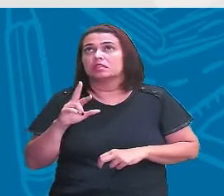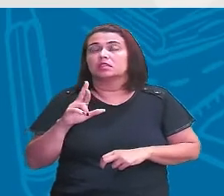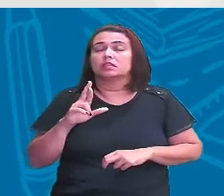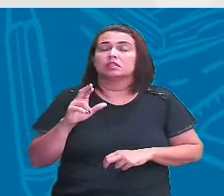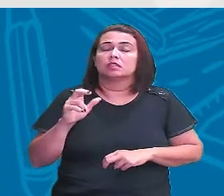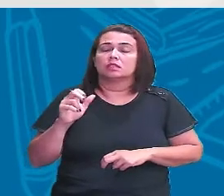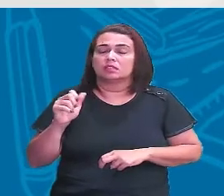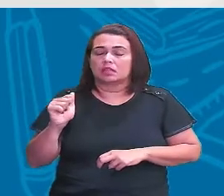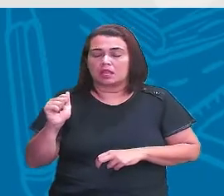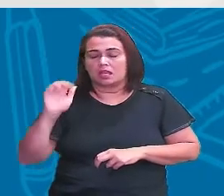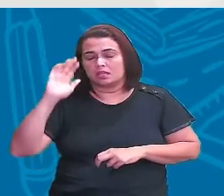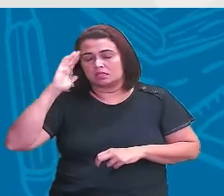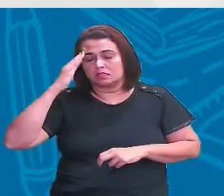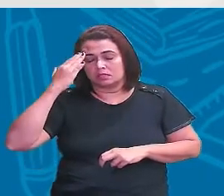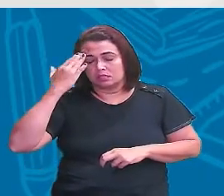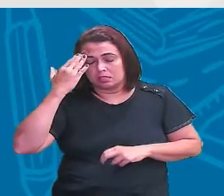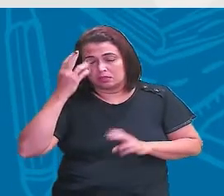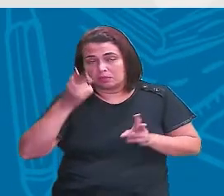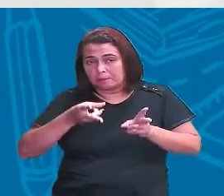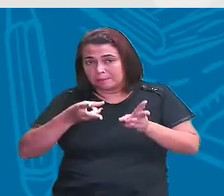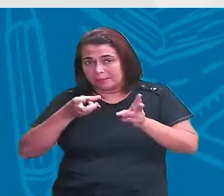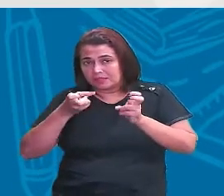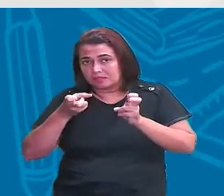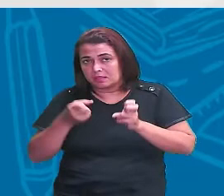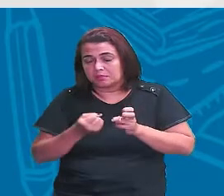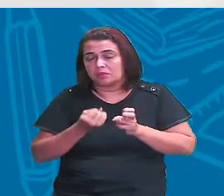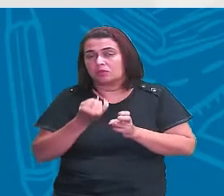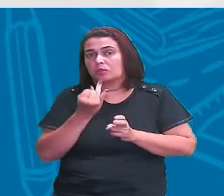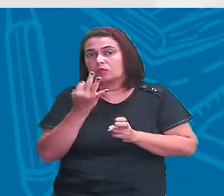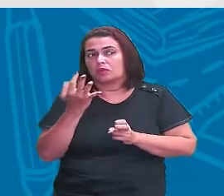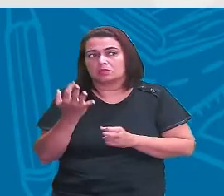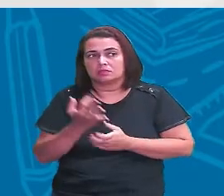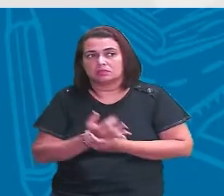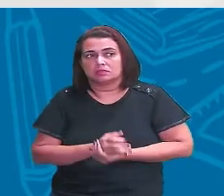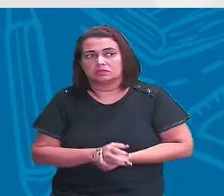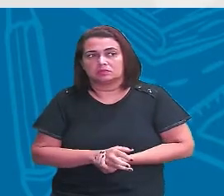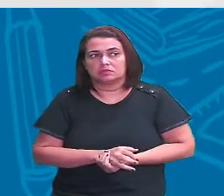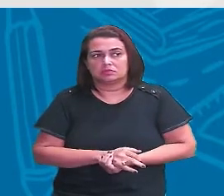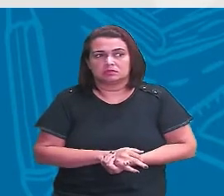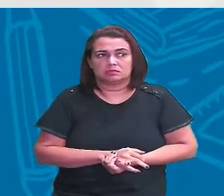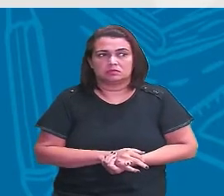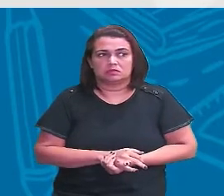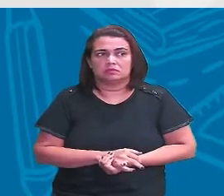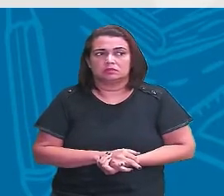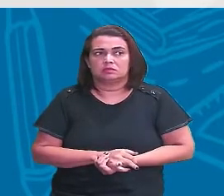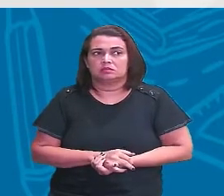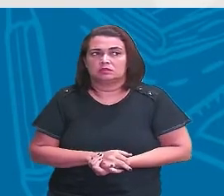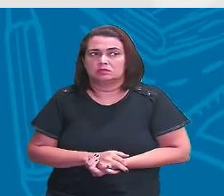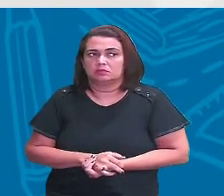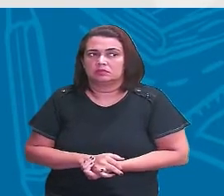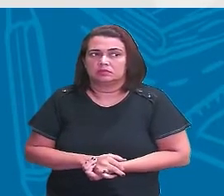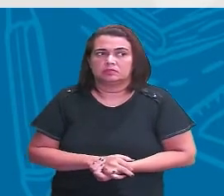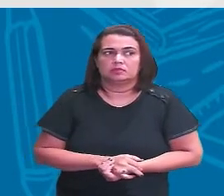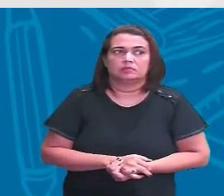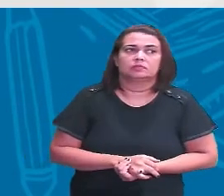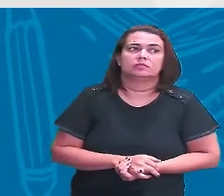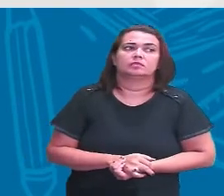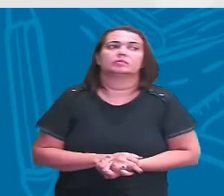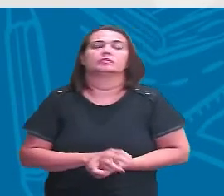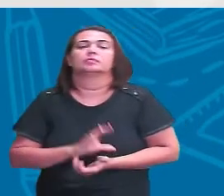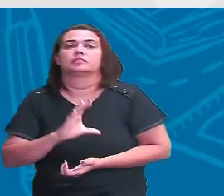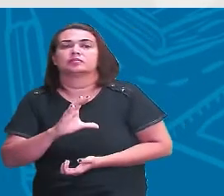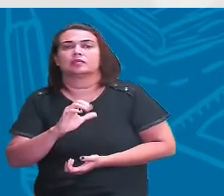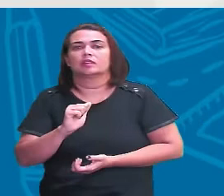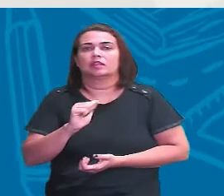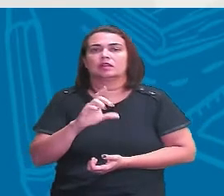já consegue compreender a silabação dela, os sons que a gente vai emitir. Então, é o que eu estou fazendo aqui, ó.